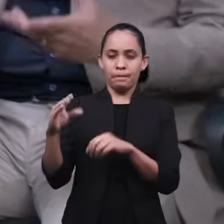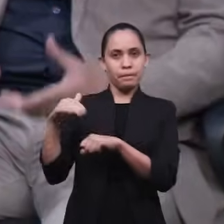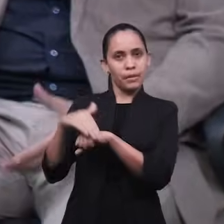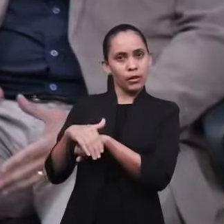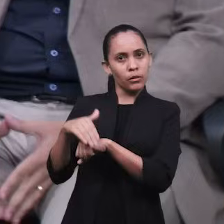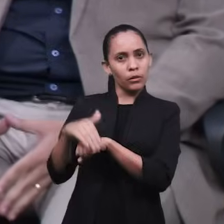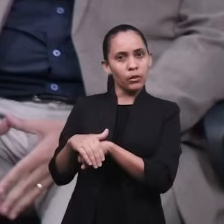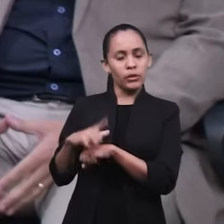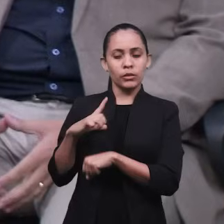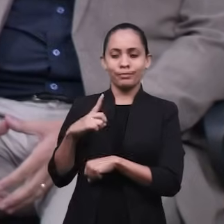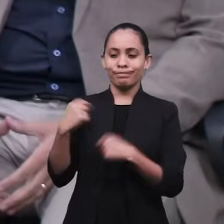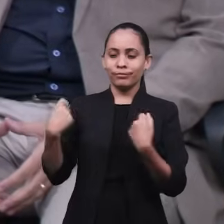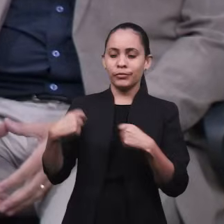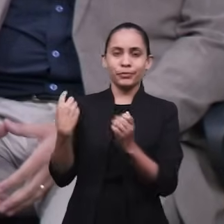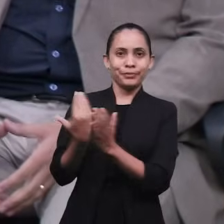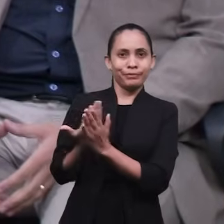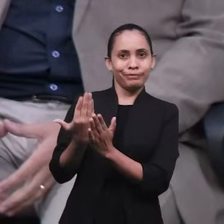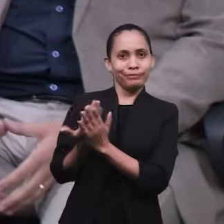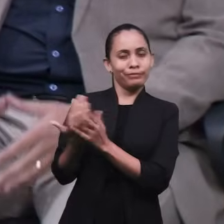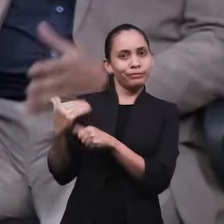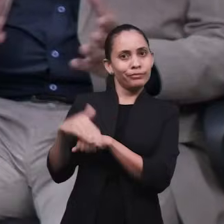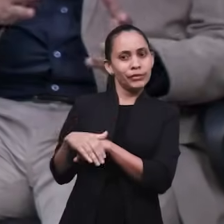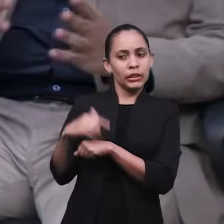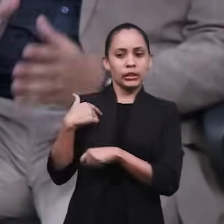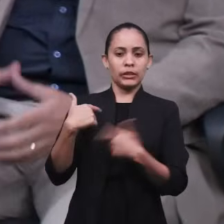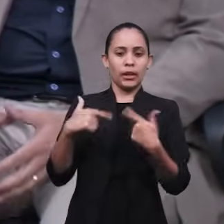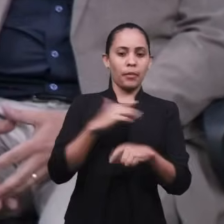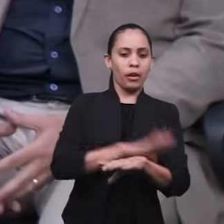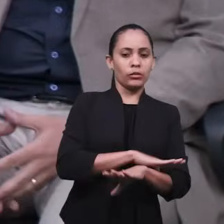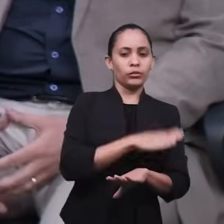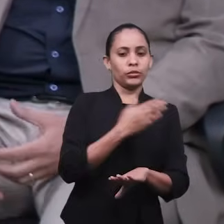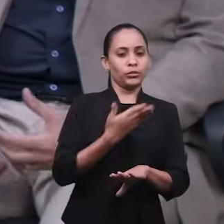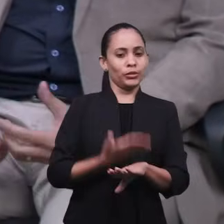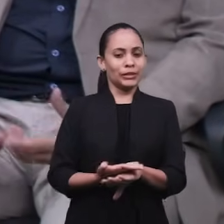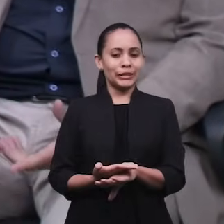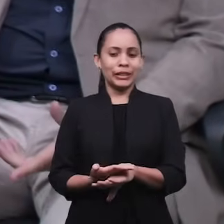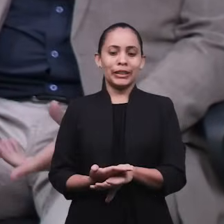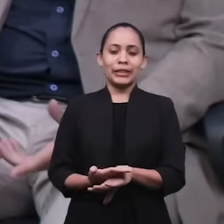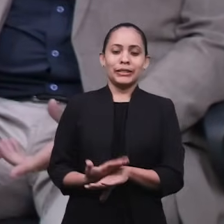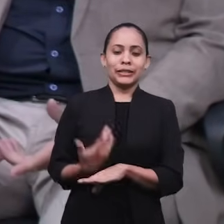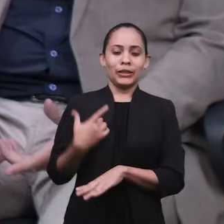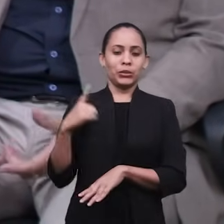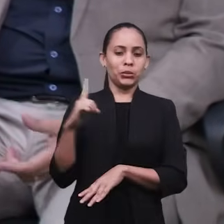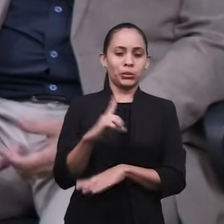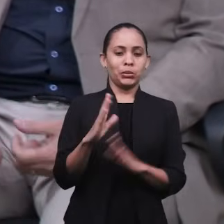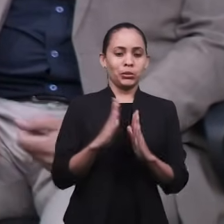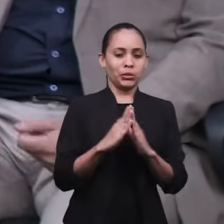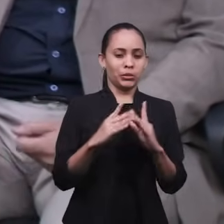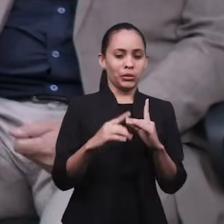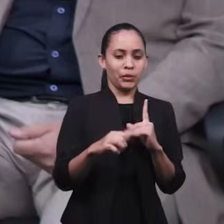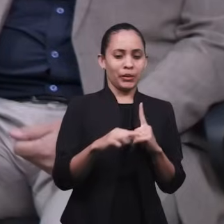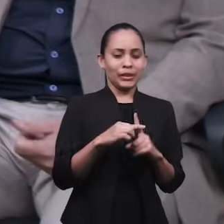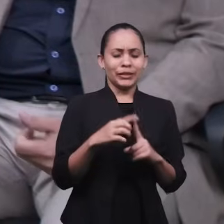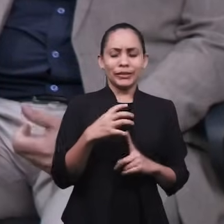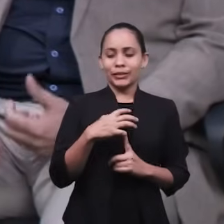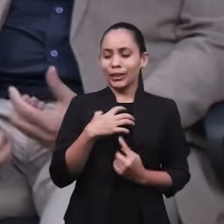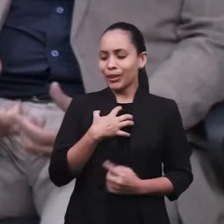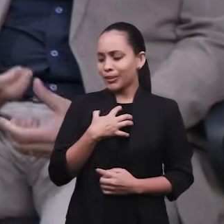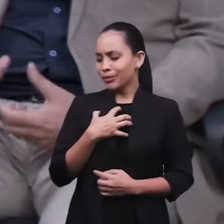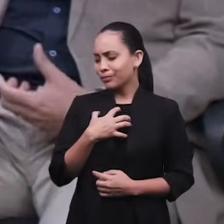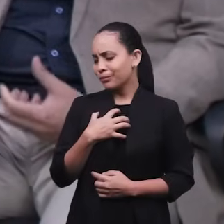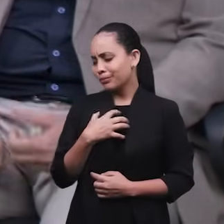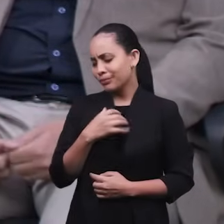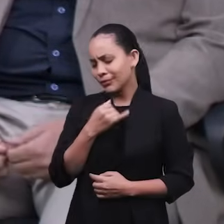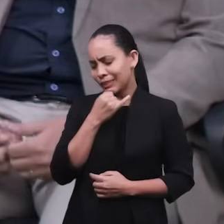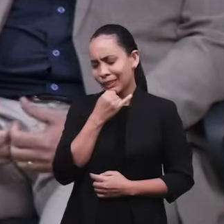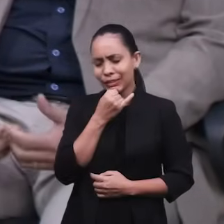noite, né? Estudar à noite e para trabalhar durante o dia. E aquela ausência do culto me doía muito, né? Eu queria muito estar